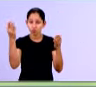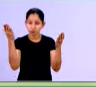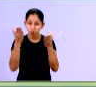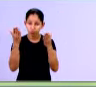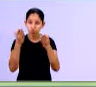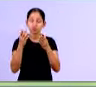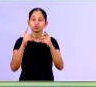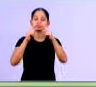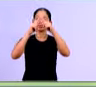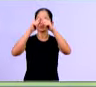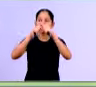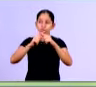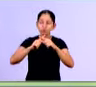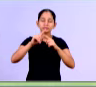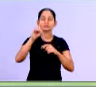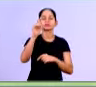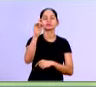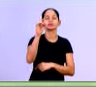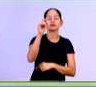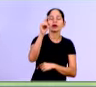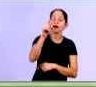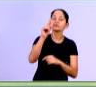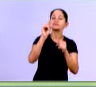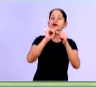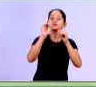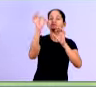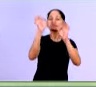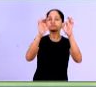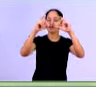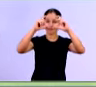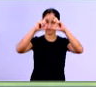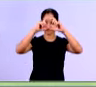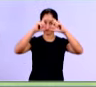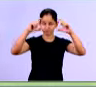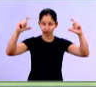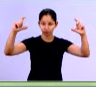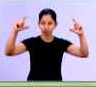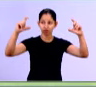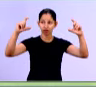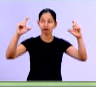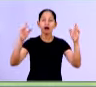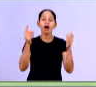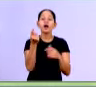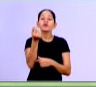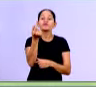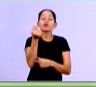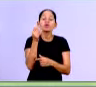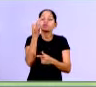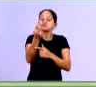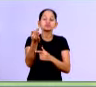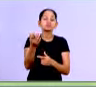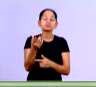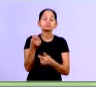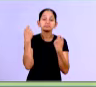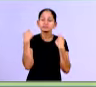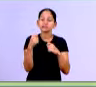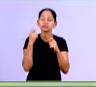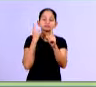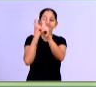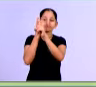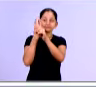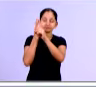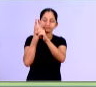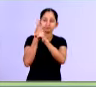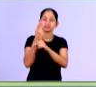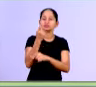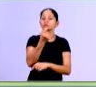1 mais o I vezes o N. E aí o valor futuro é o que eu quero saber. Valor